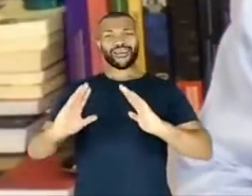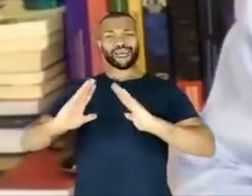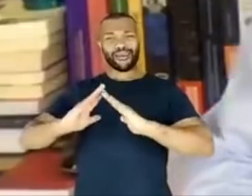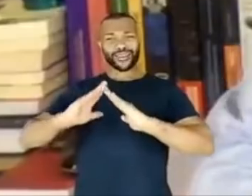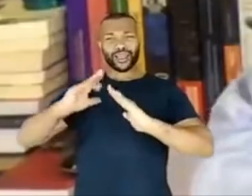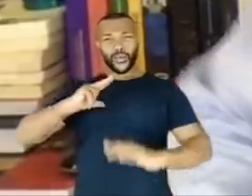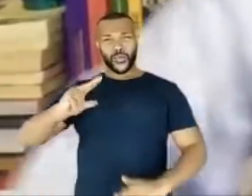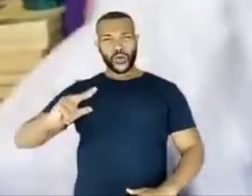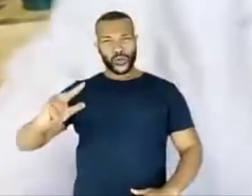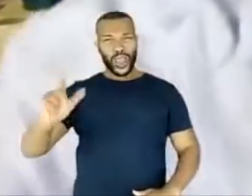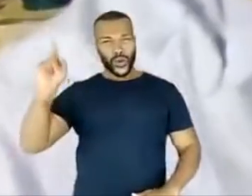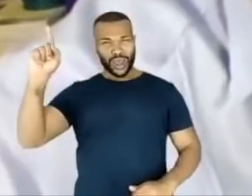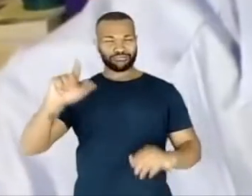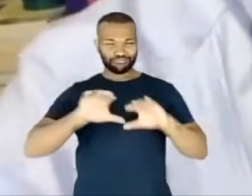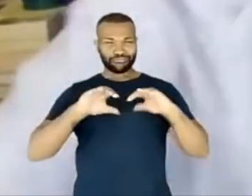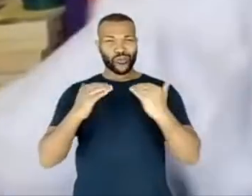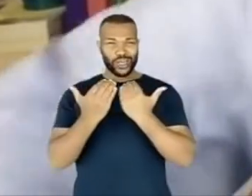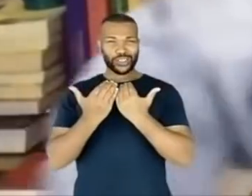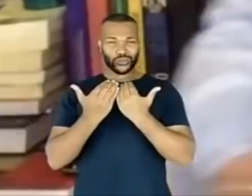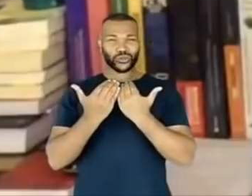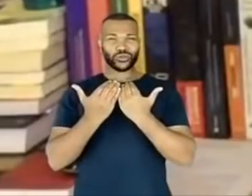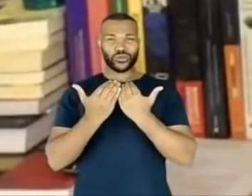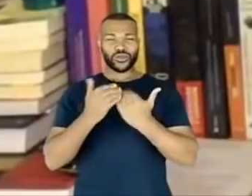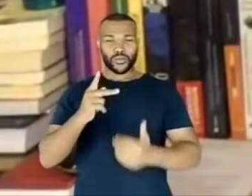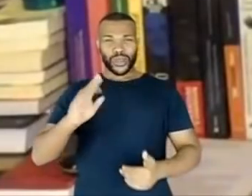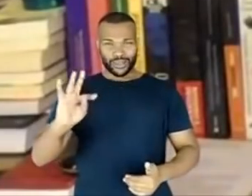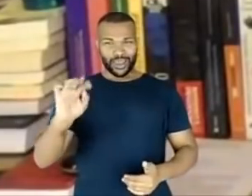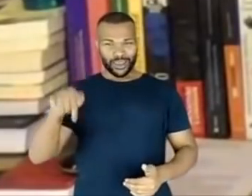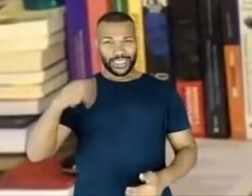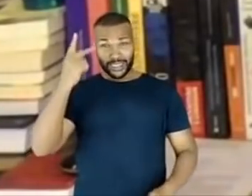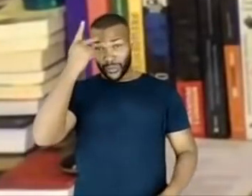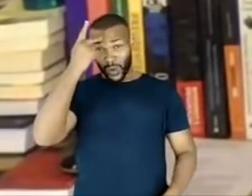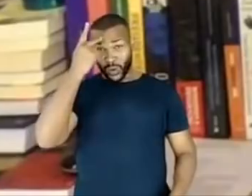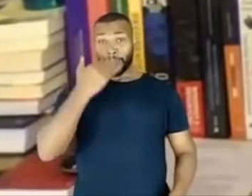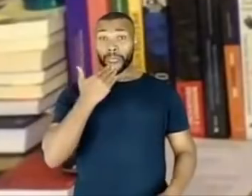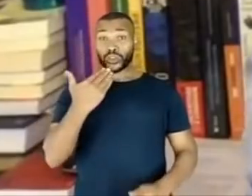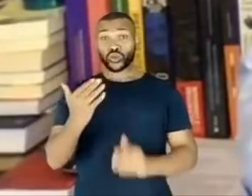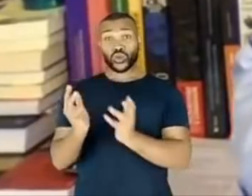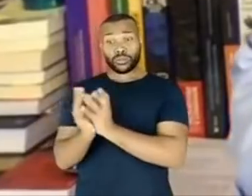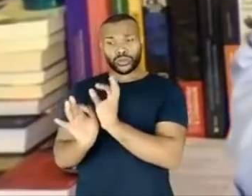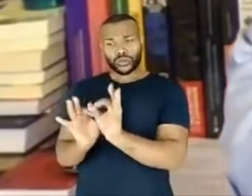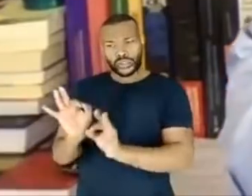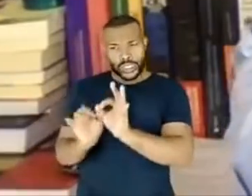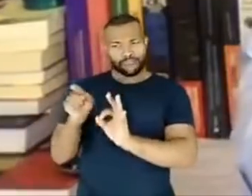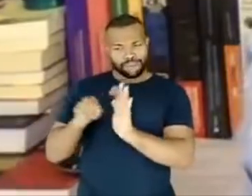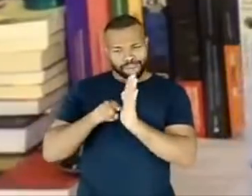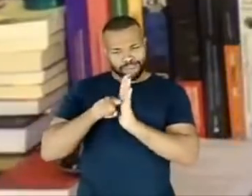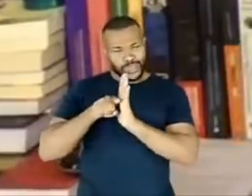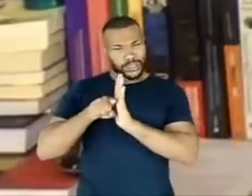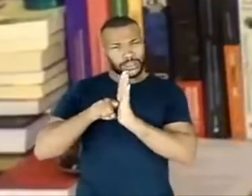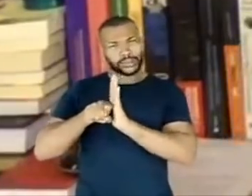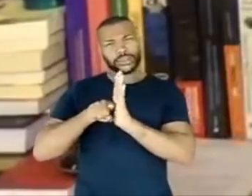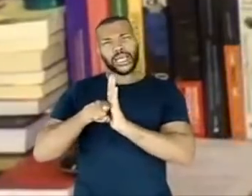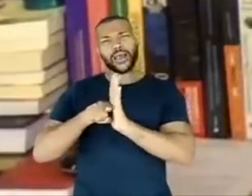nosso congresso. E eu pedi para a assessoria fazer um pequeno levantamento o que aconteceu